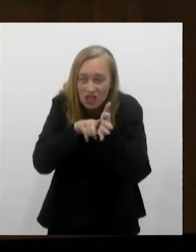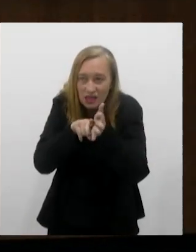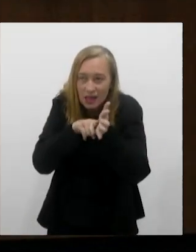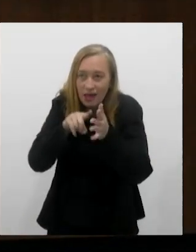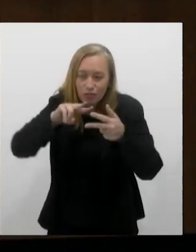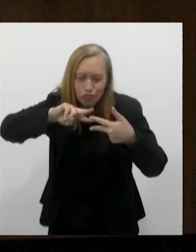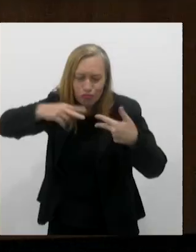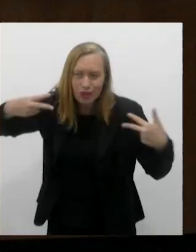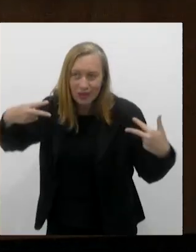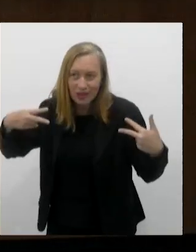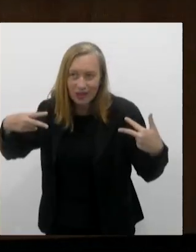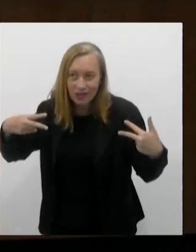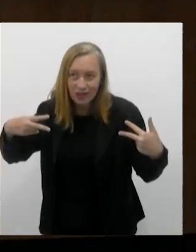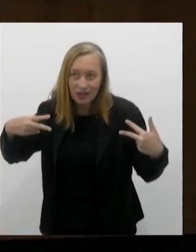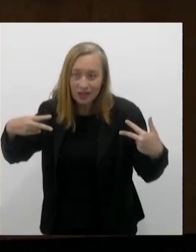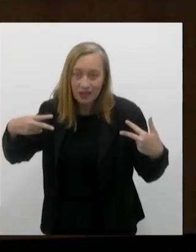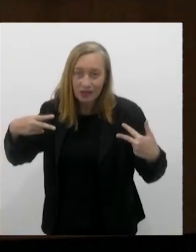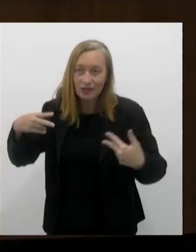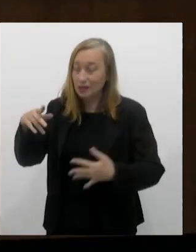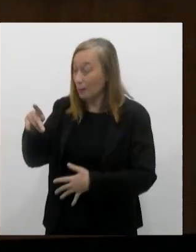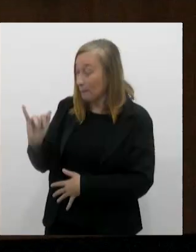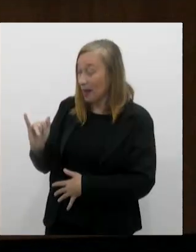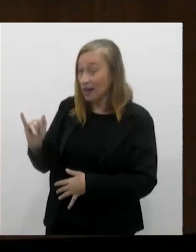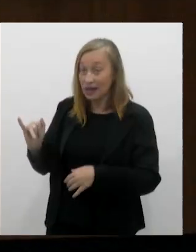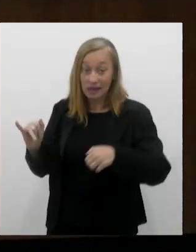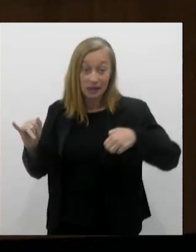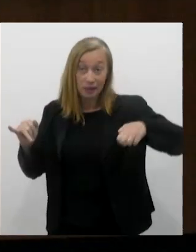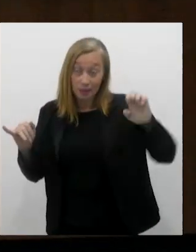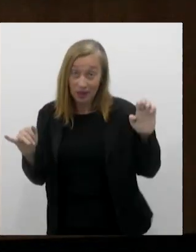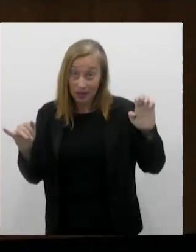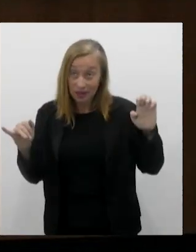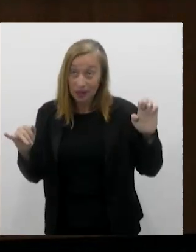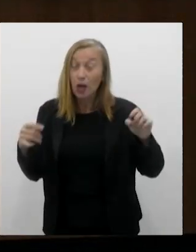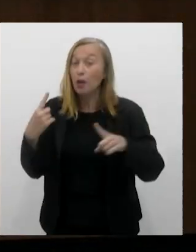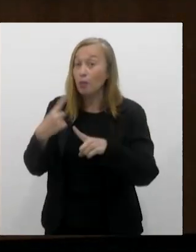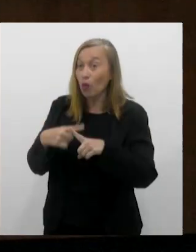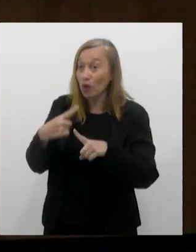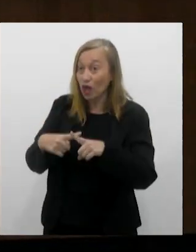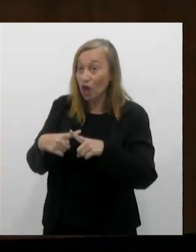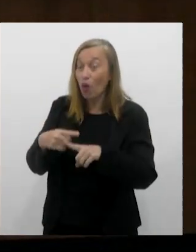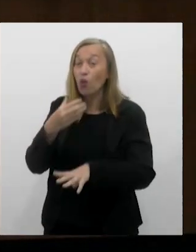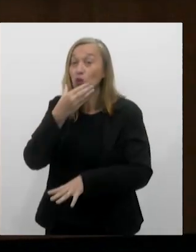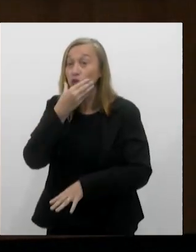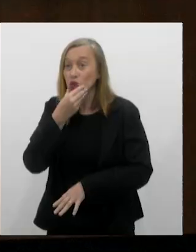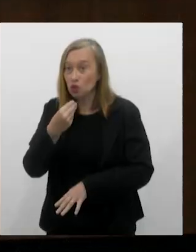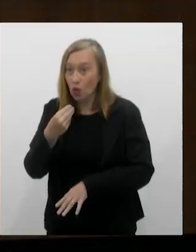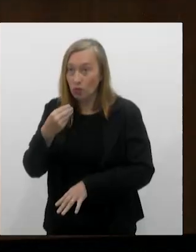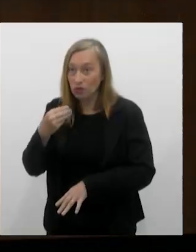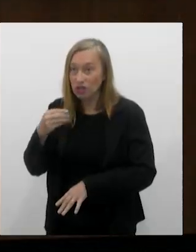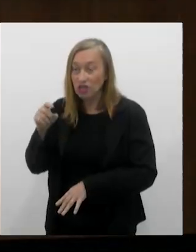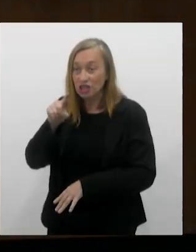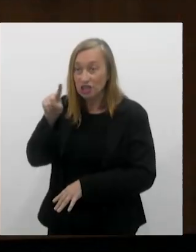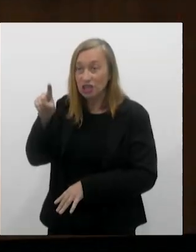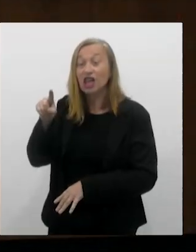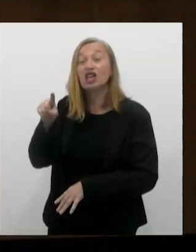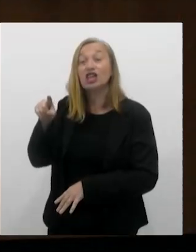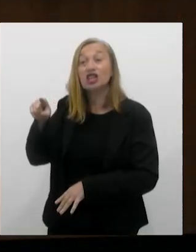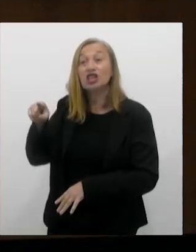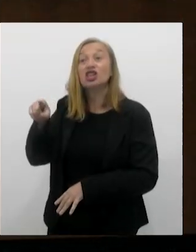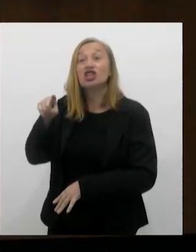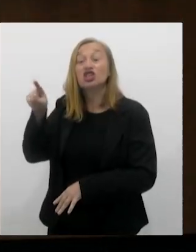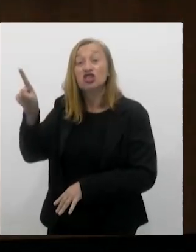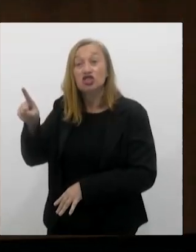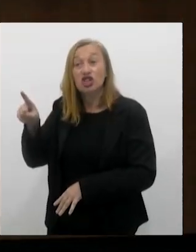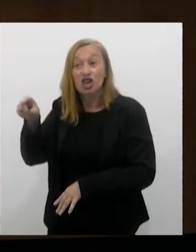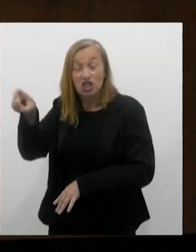DNA materno e paterno, porque os homens têm X e Y. A nossa professora sabe